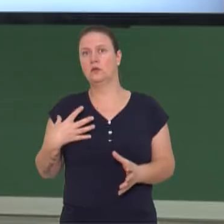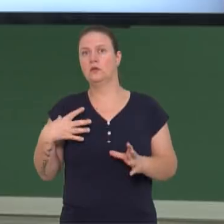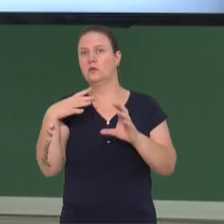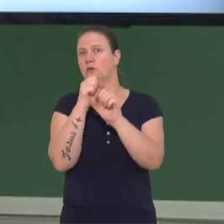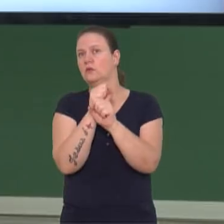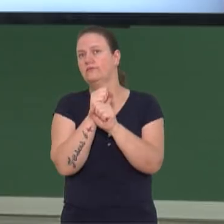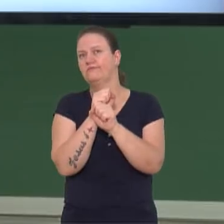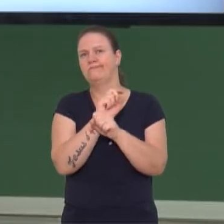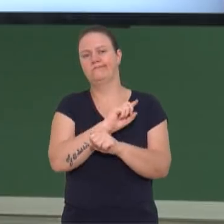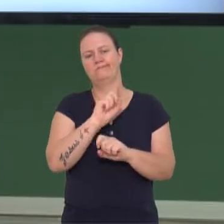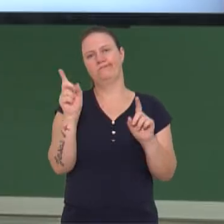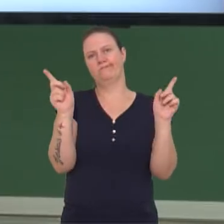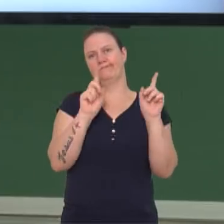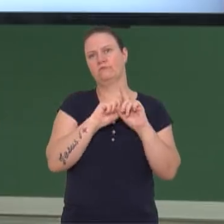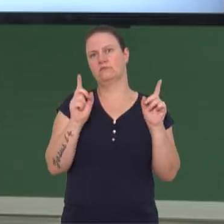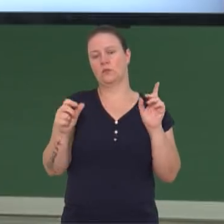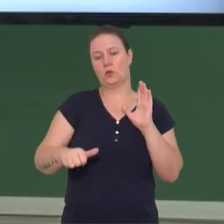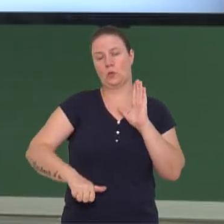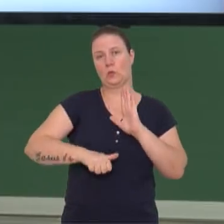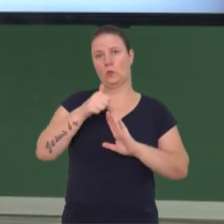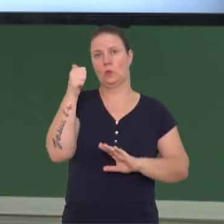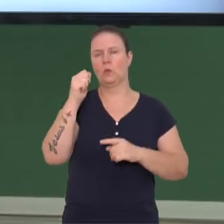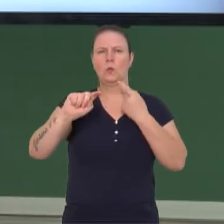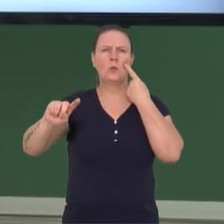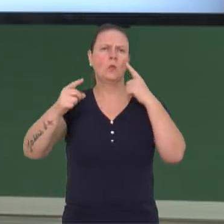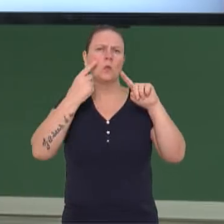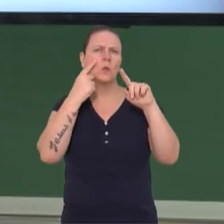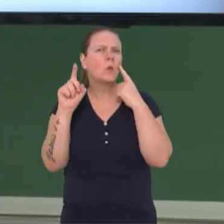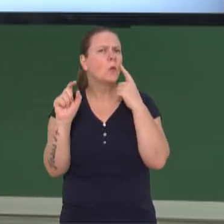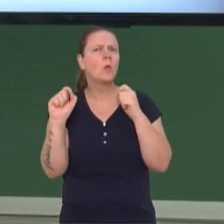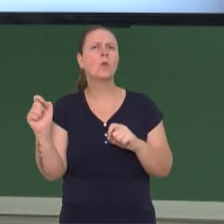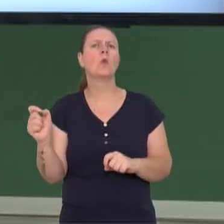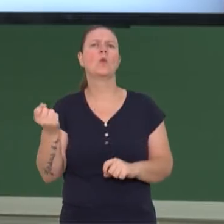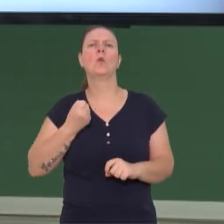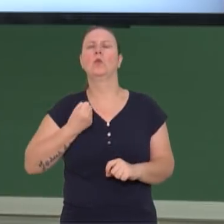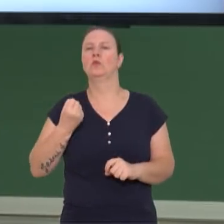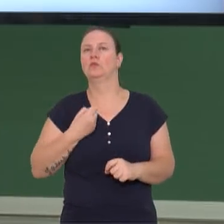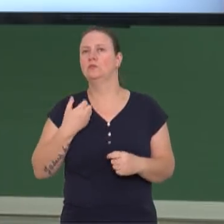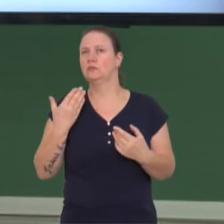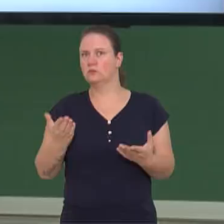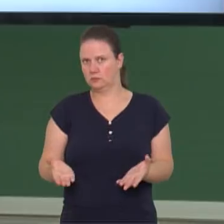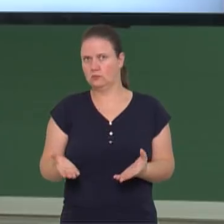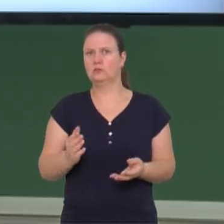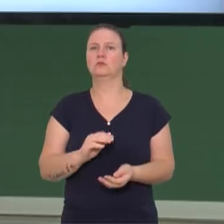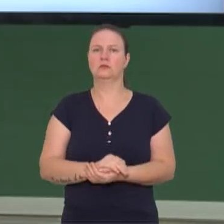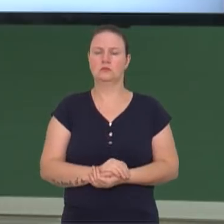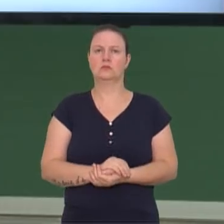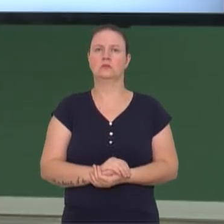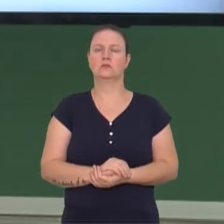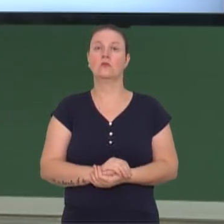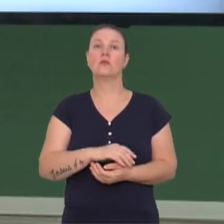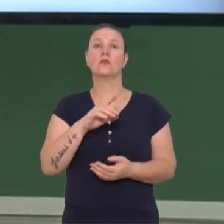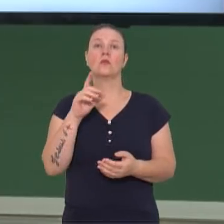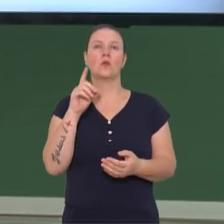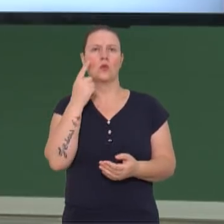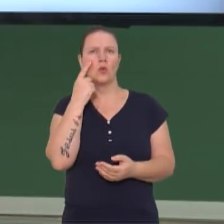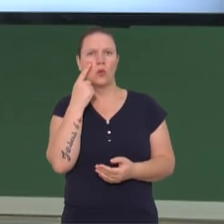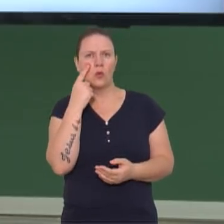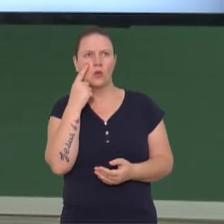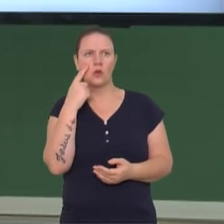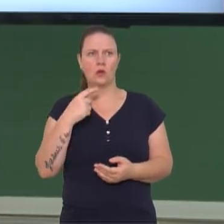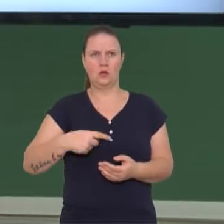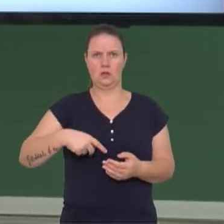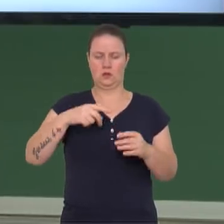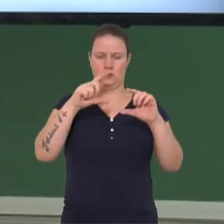dei. Então, primeiro eu tenho que descobrir qual é o valor da soma. Para eu descobrir qual é o valor da soma, eu vou pegar a